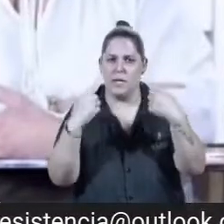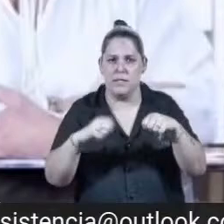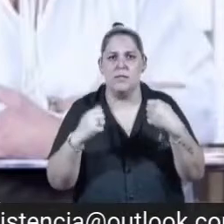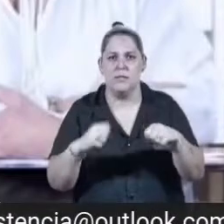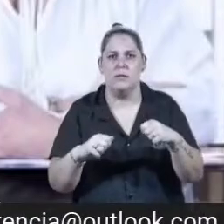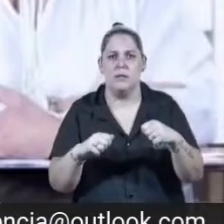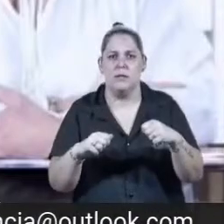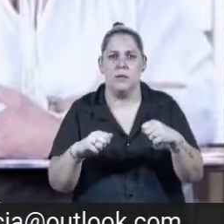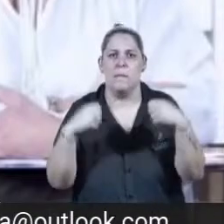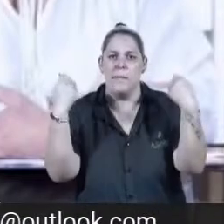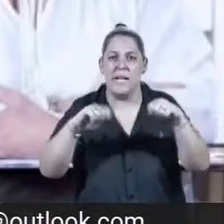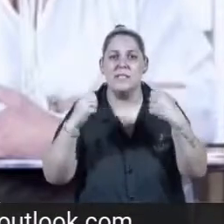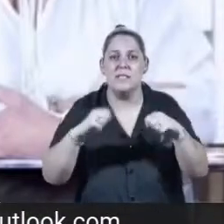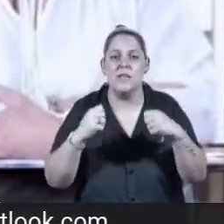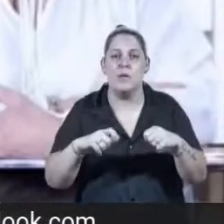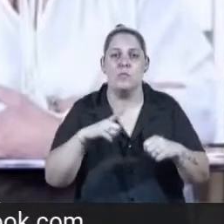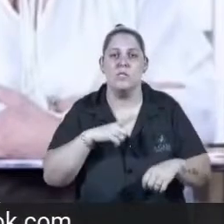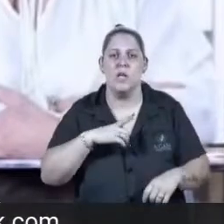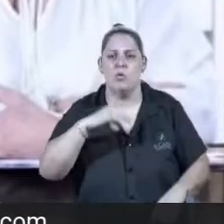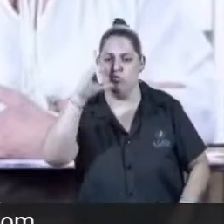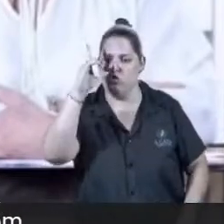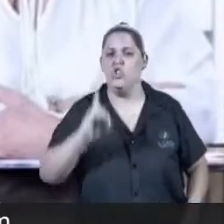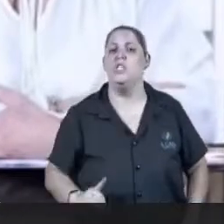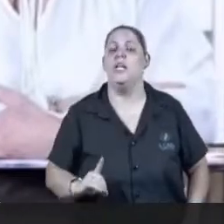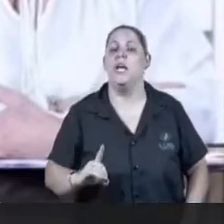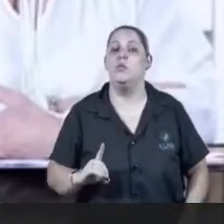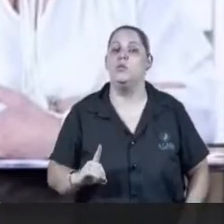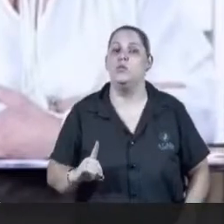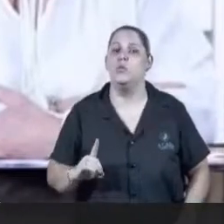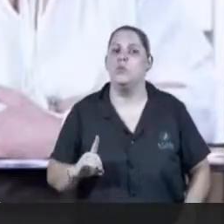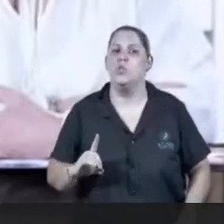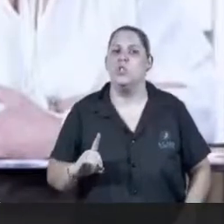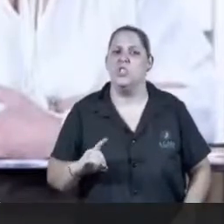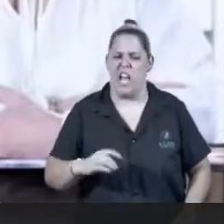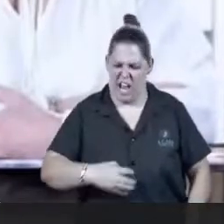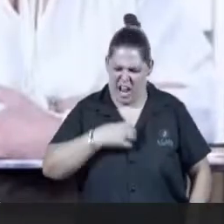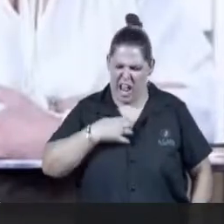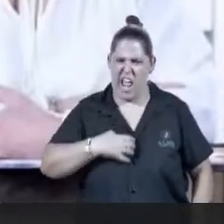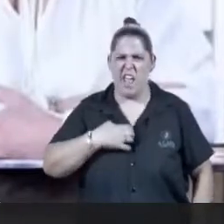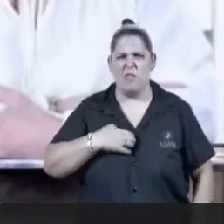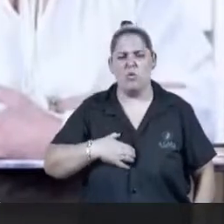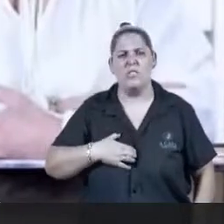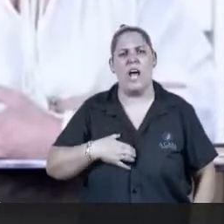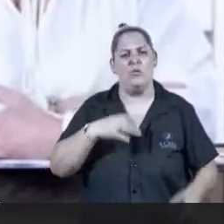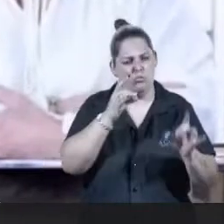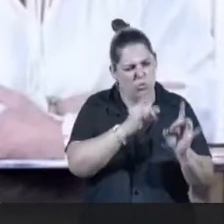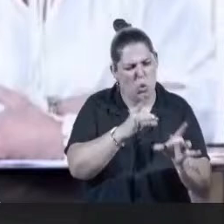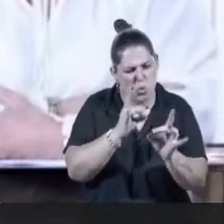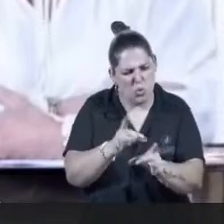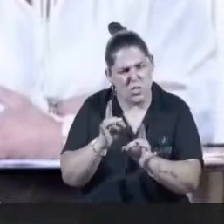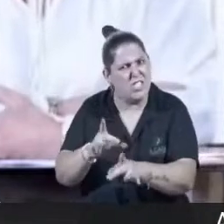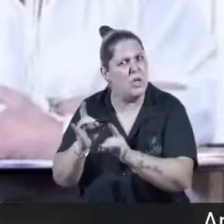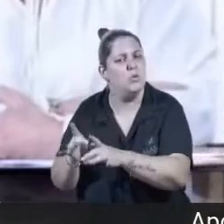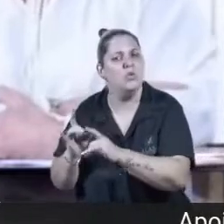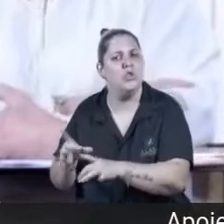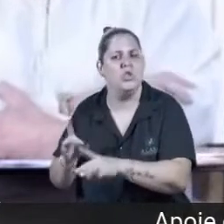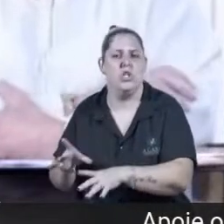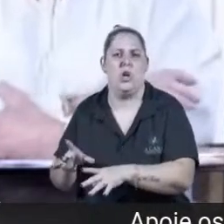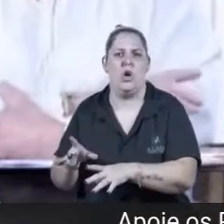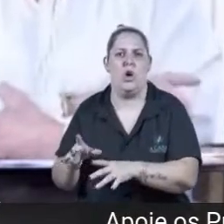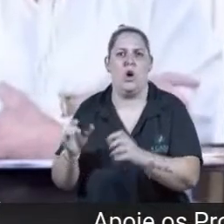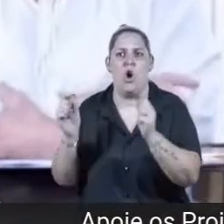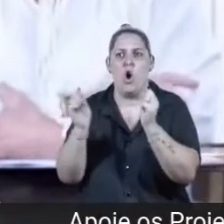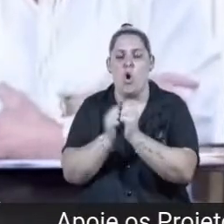precisando. Nós precisamos adquirir o direito de estarmos indignados todo santo dia com o desgoverno